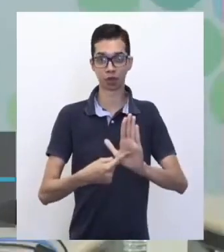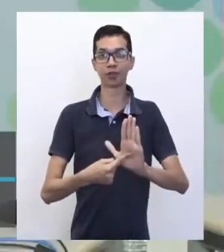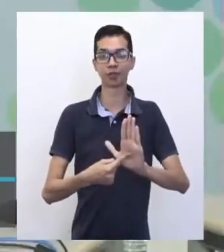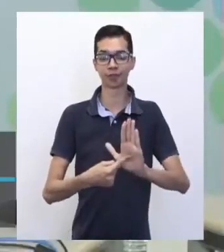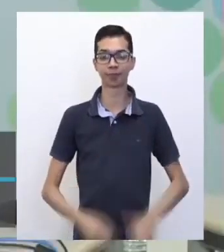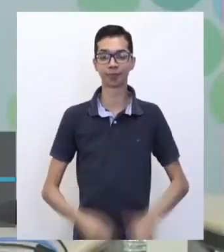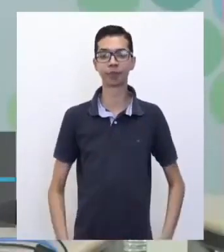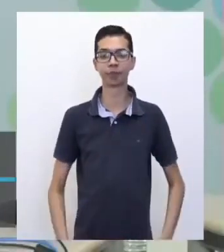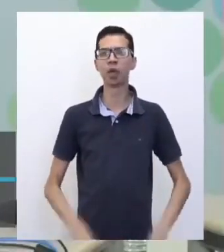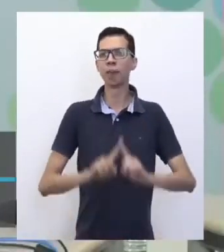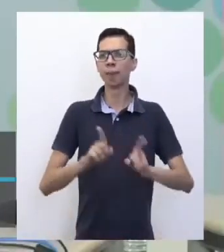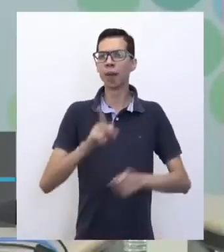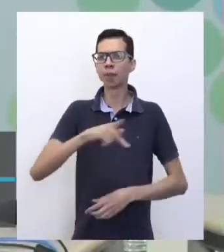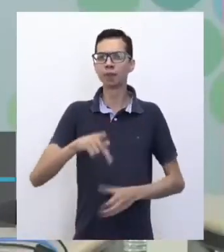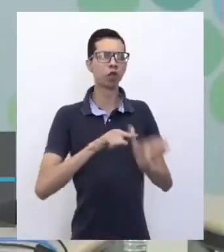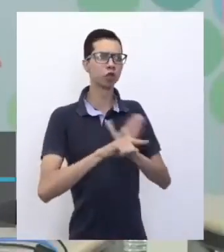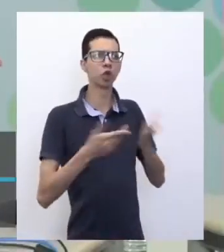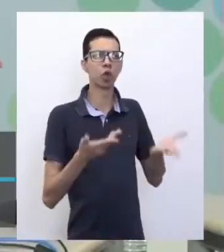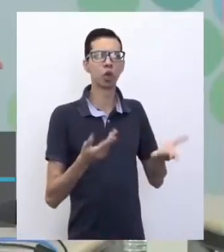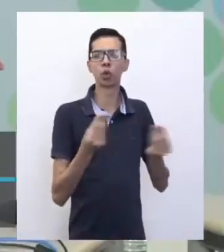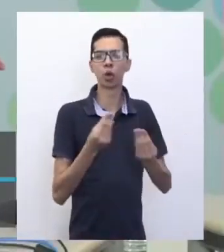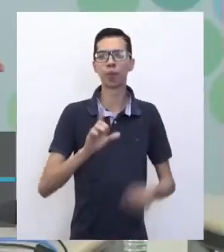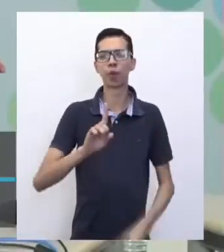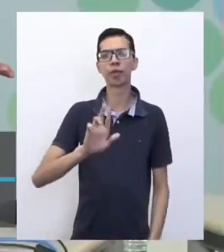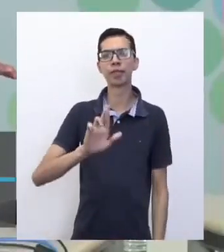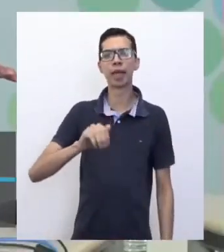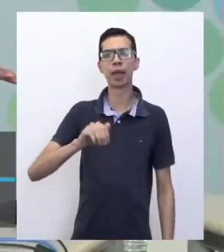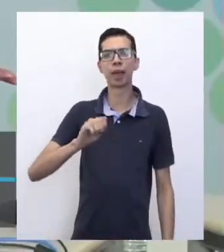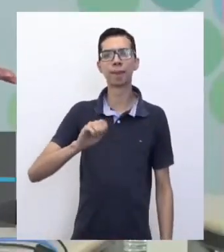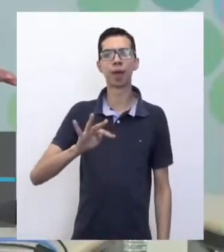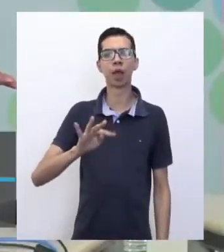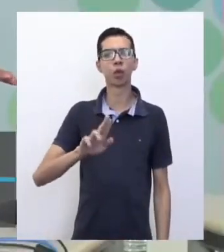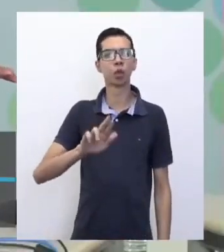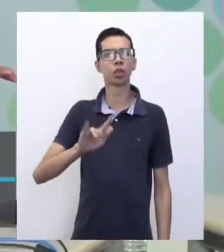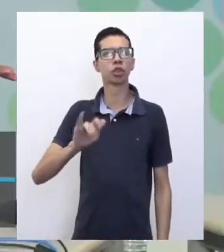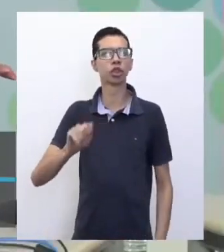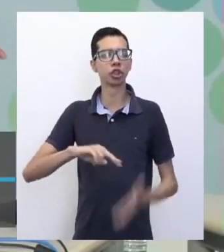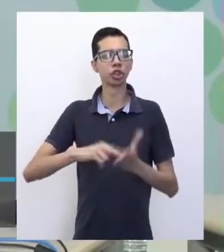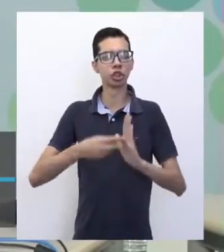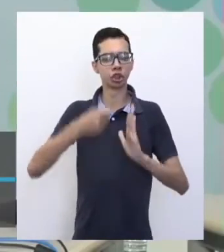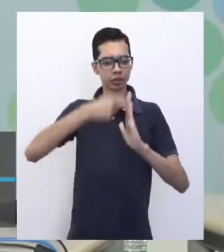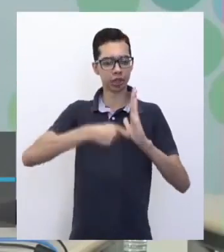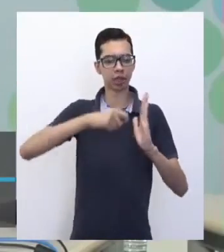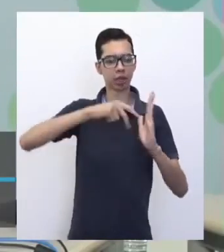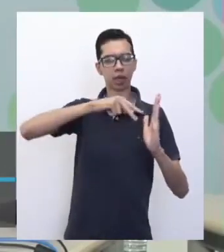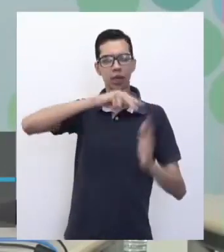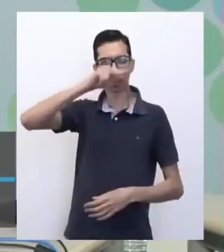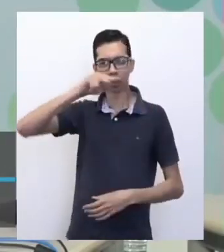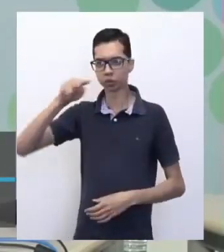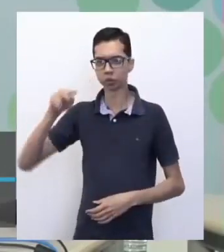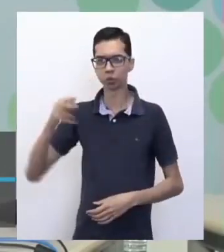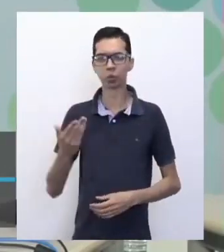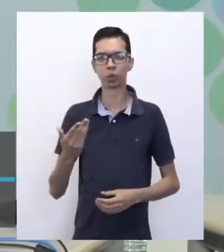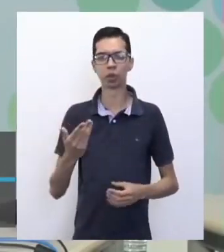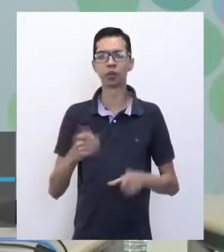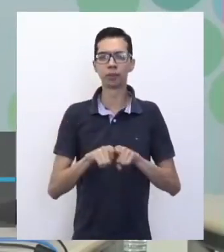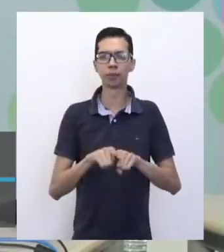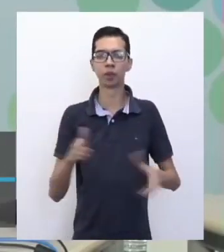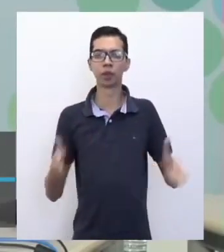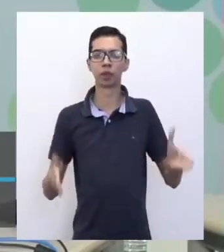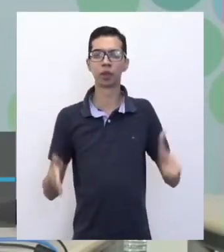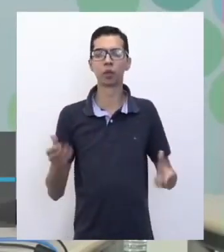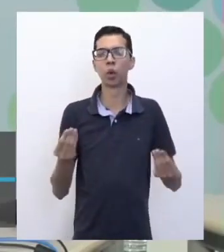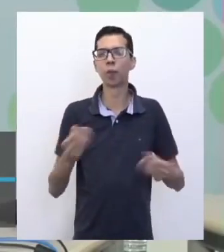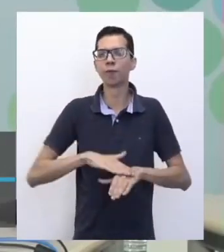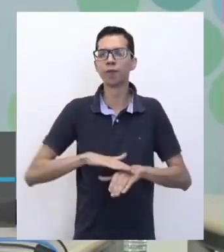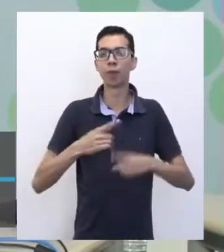mas se dramaturgia é leitura de texto e encenação, como é que faz? Se no teatro